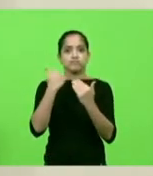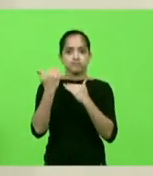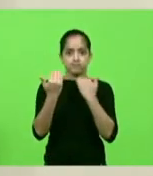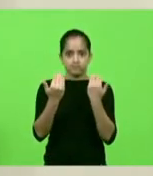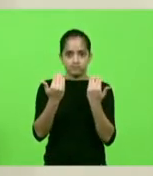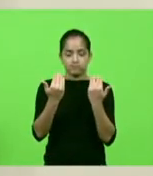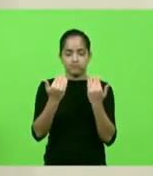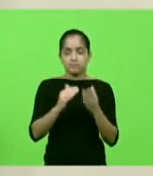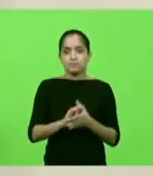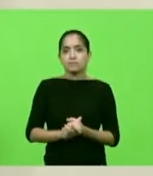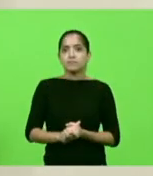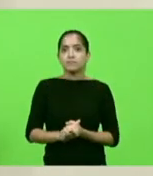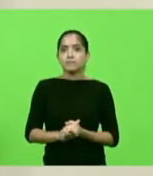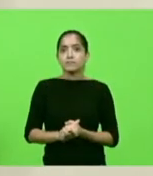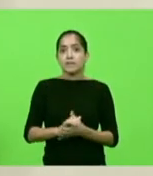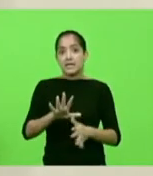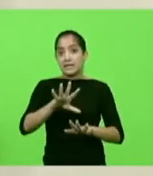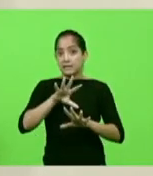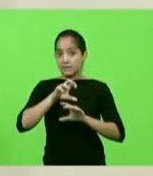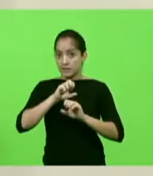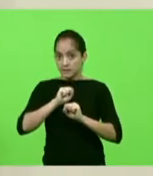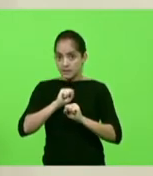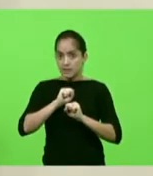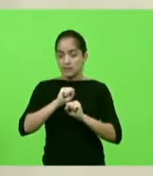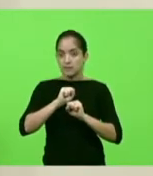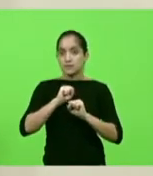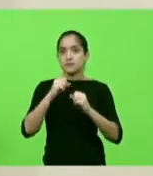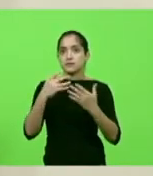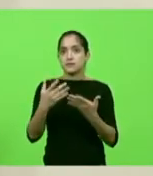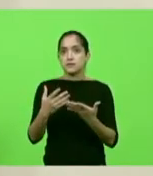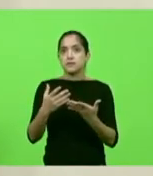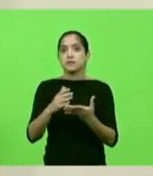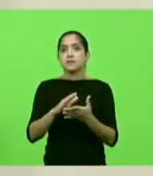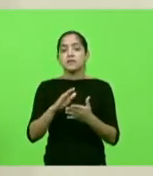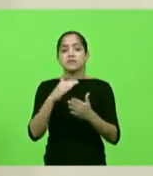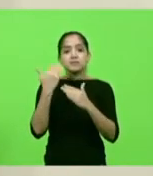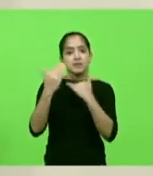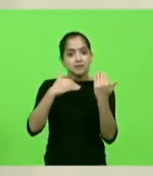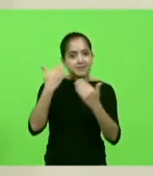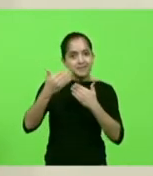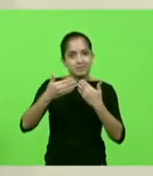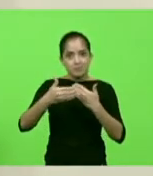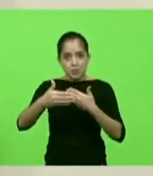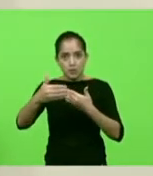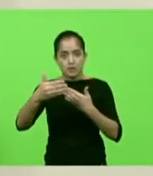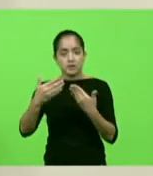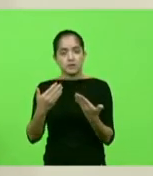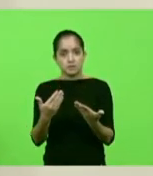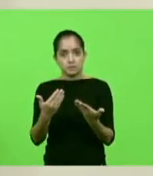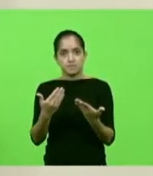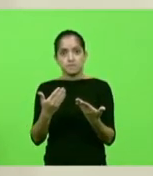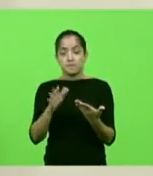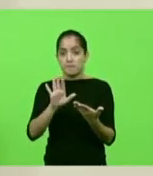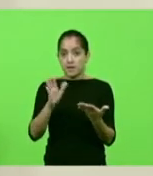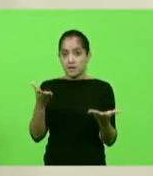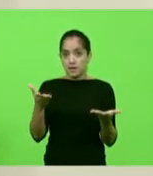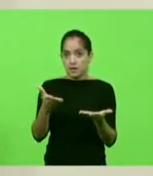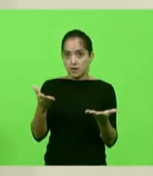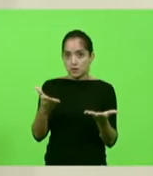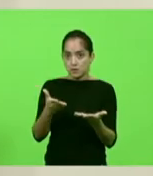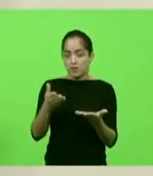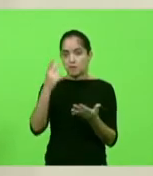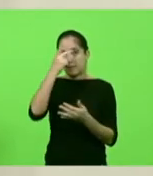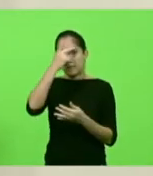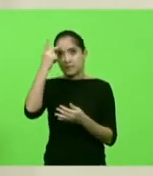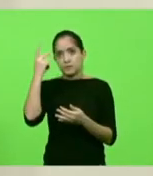de pessoas infectadas e de vítimas fatais da Covid agora para as